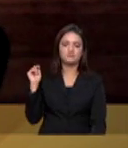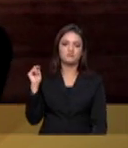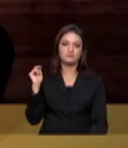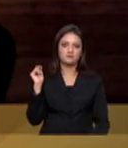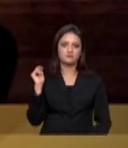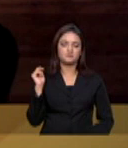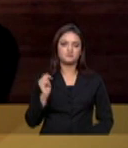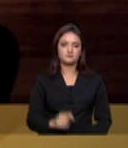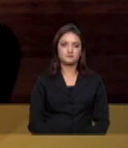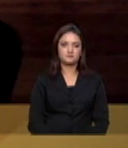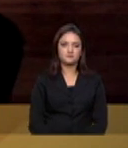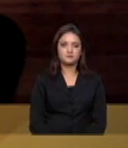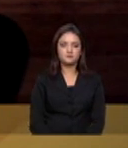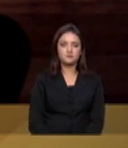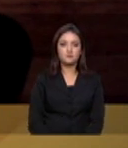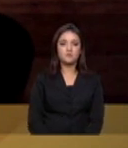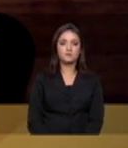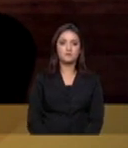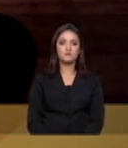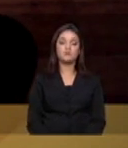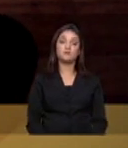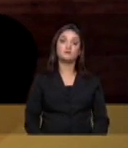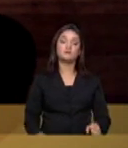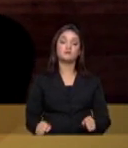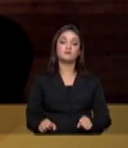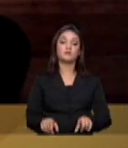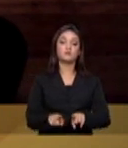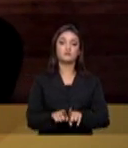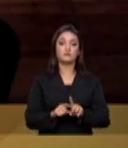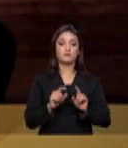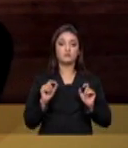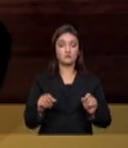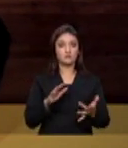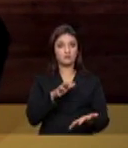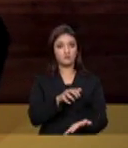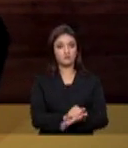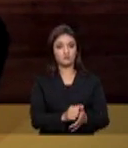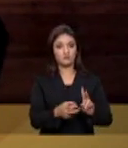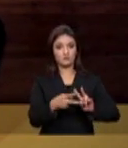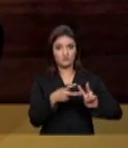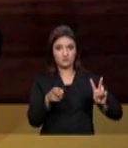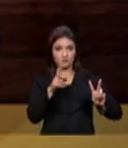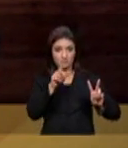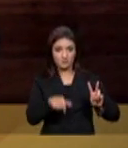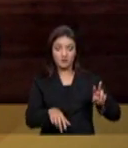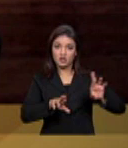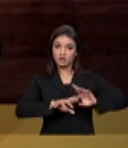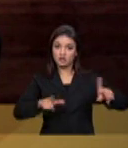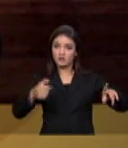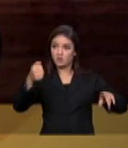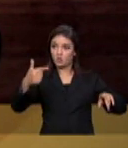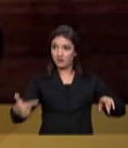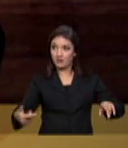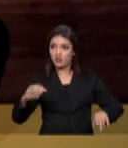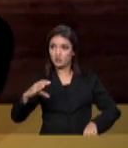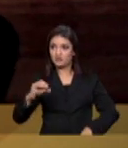conceito por comunidade indígena considerando ainda que após tradicional indígena é distinta